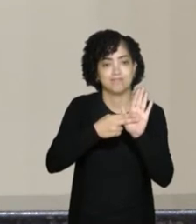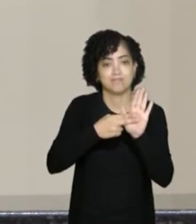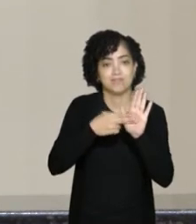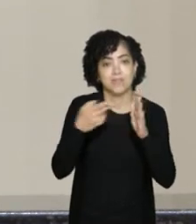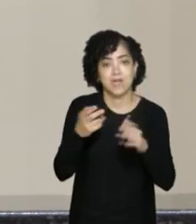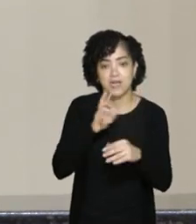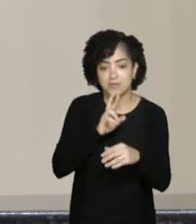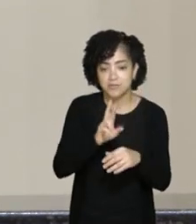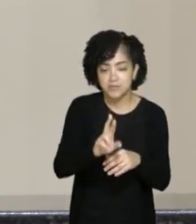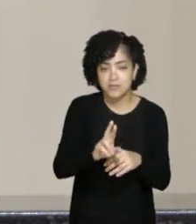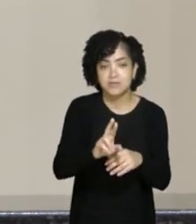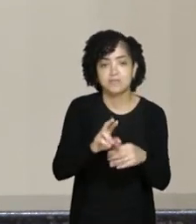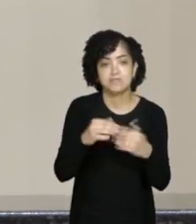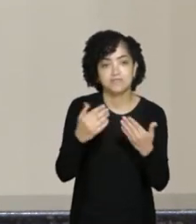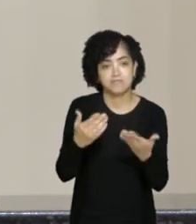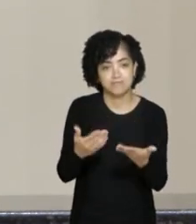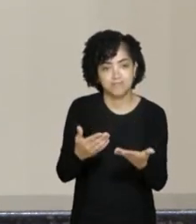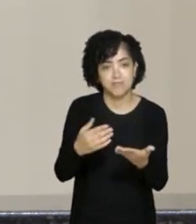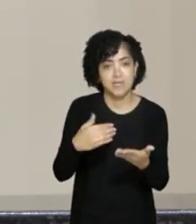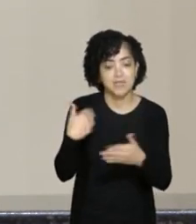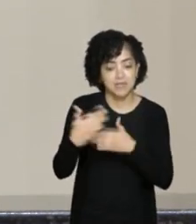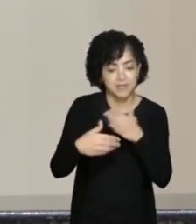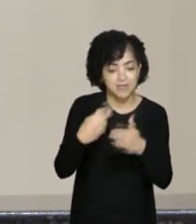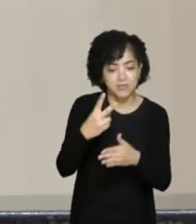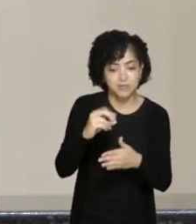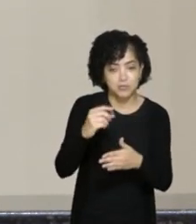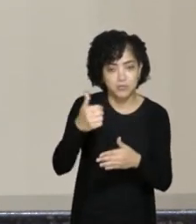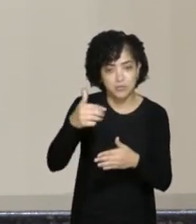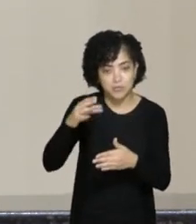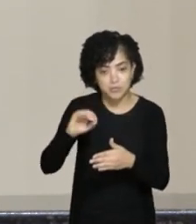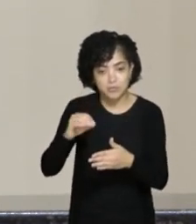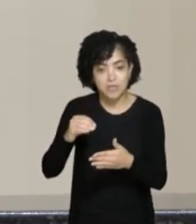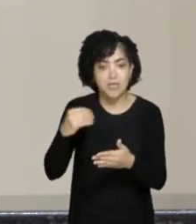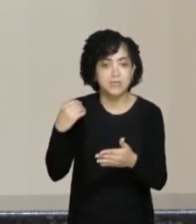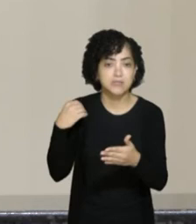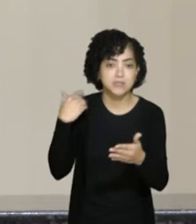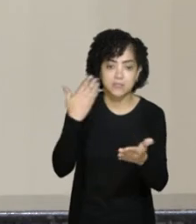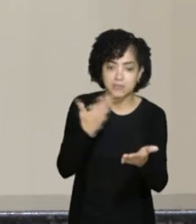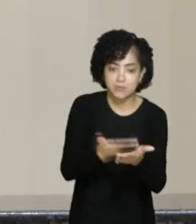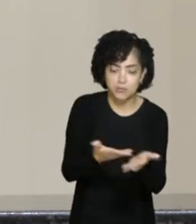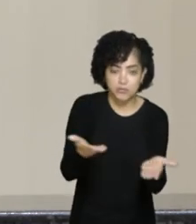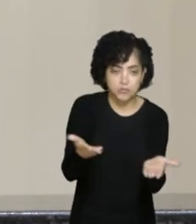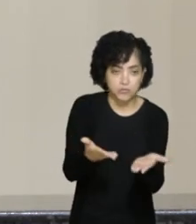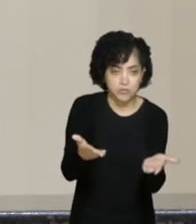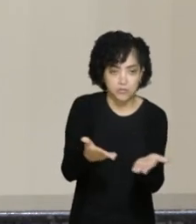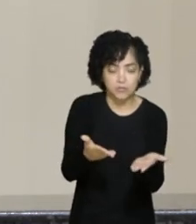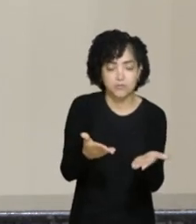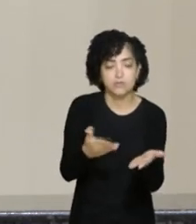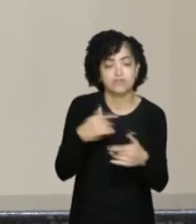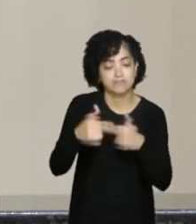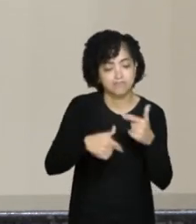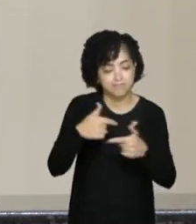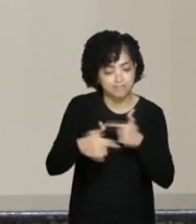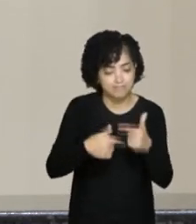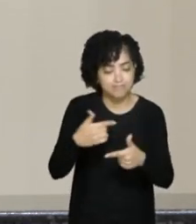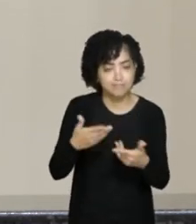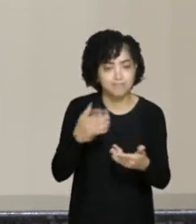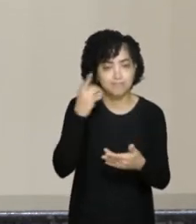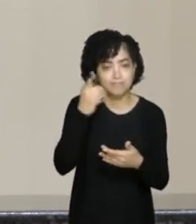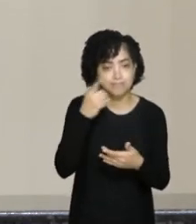desde 2010 eu estou novamente aqui na Assembleia. E algo que me